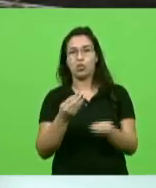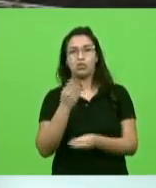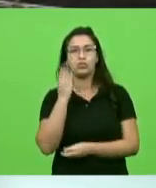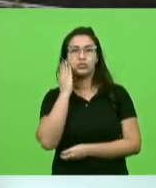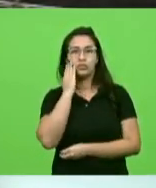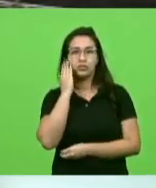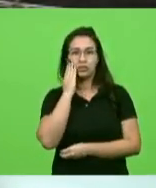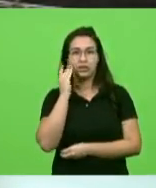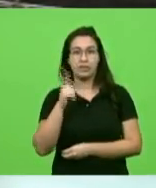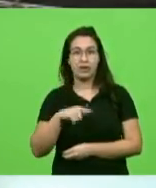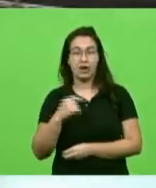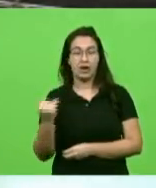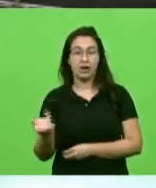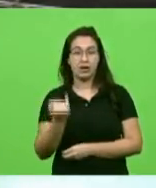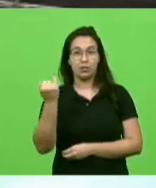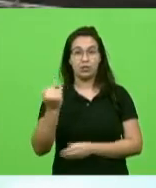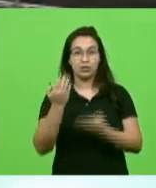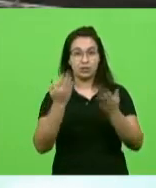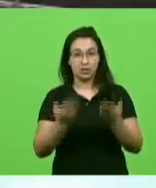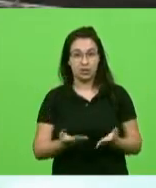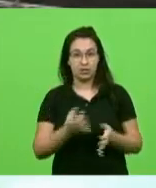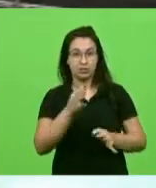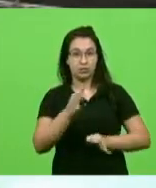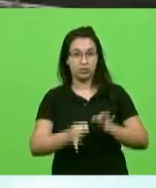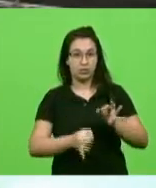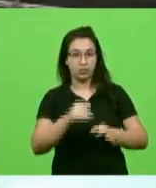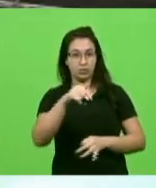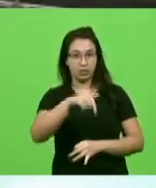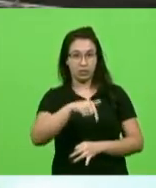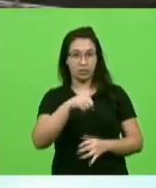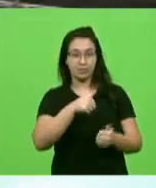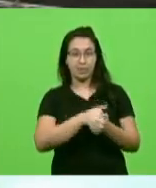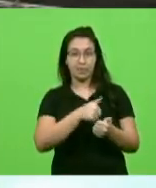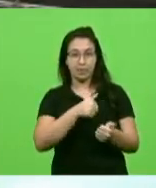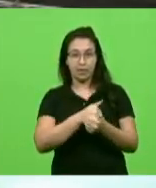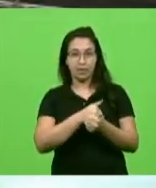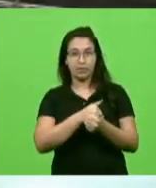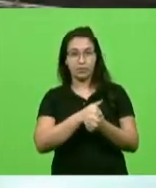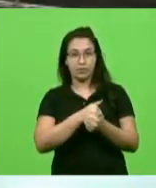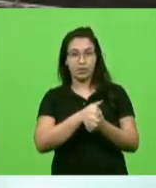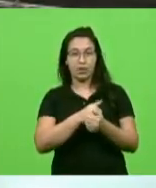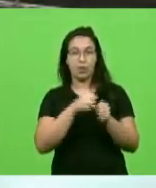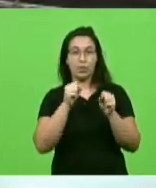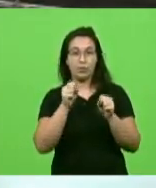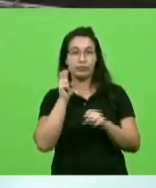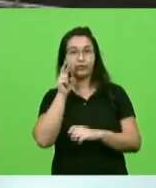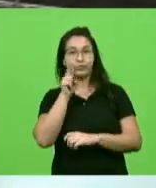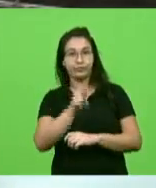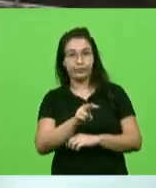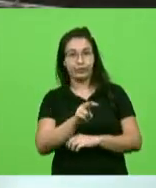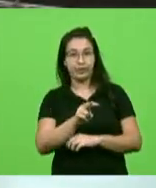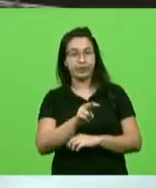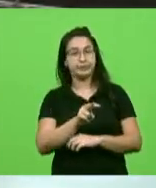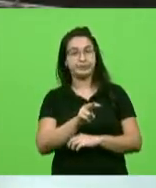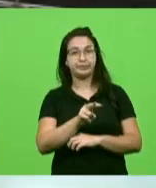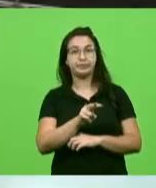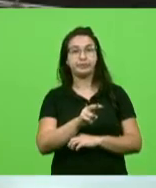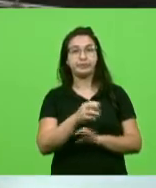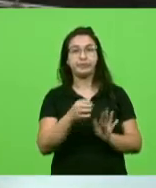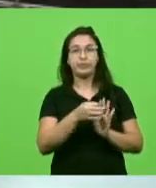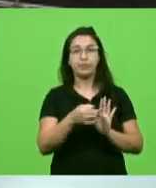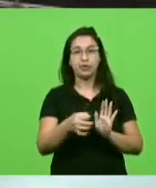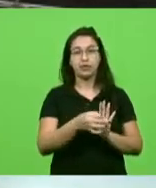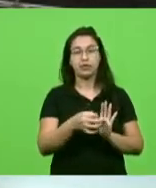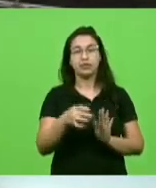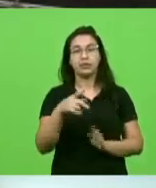de suma importância que os julgados deste tribunal tivessem acesso ao conteúdo do parecer da Polícia